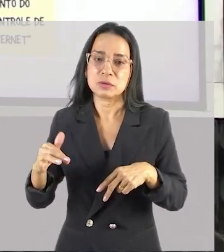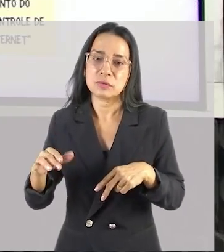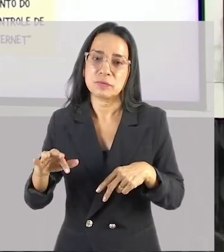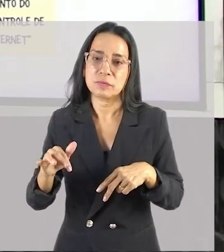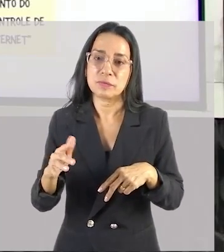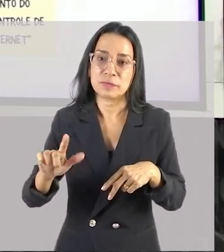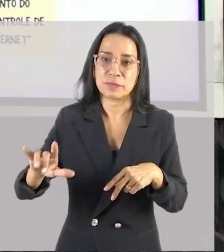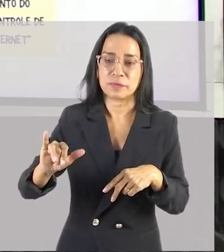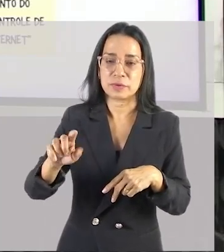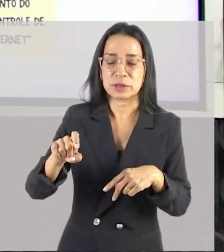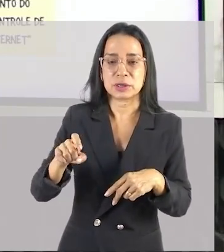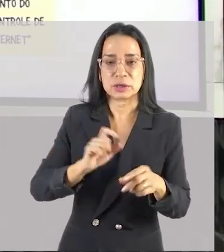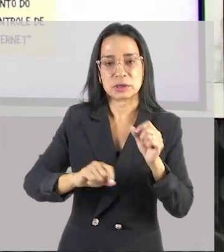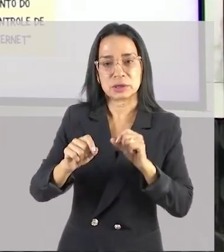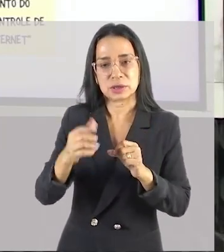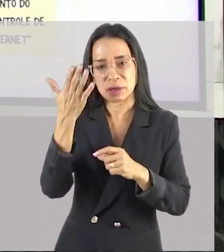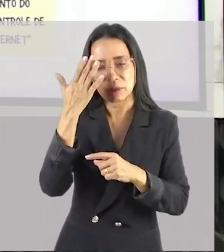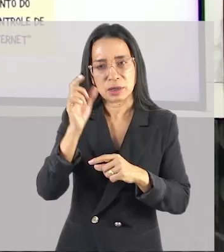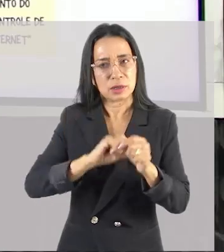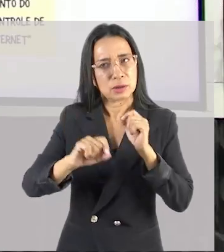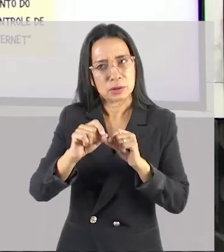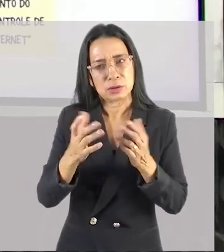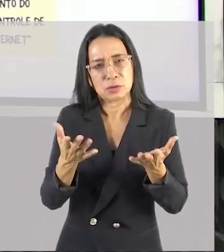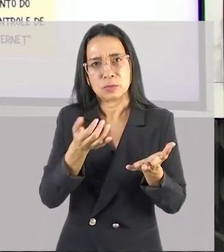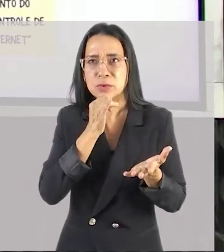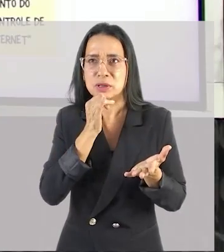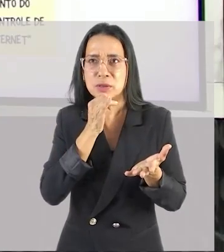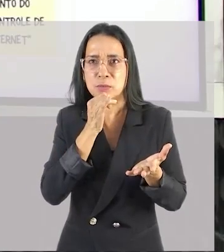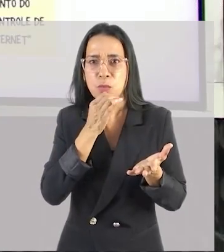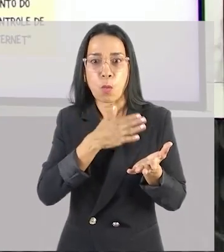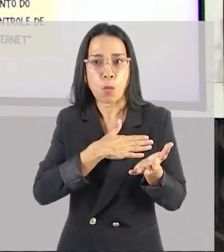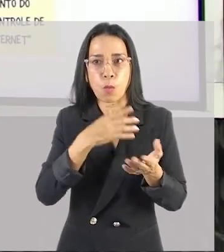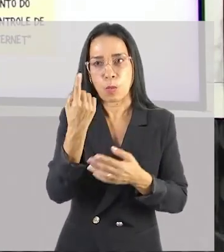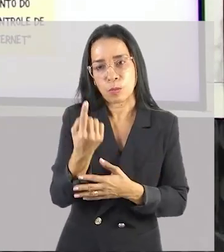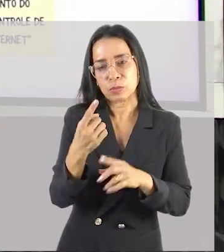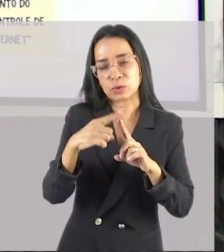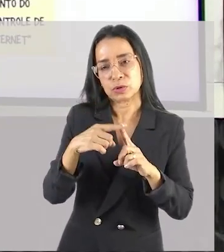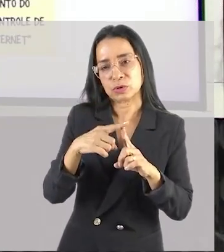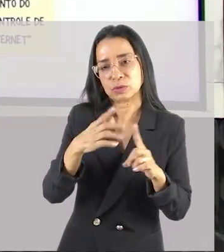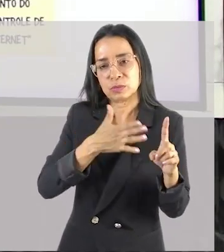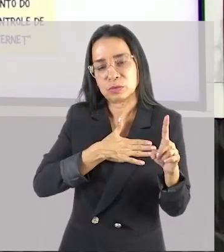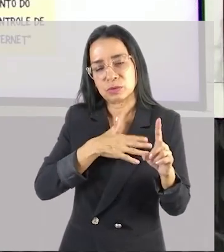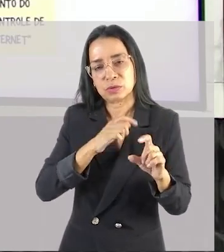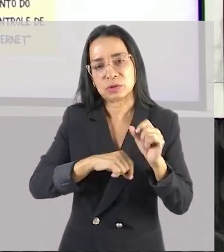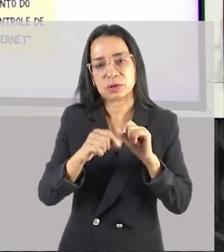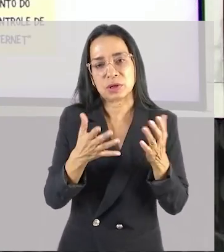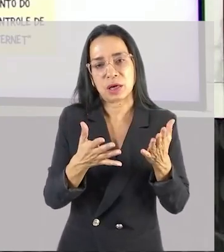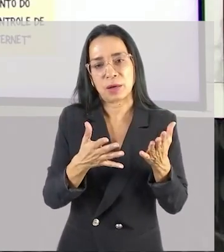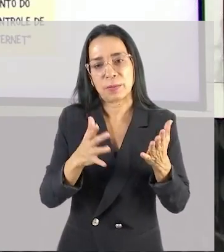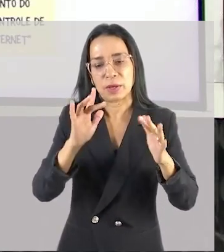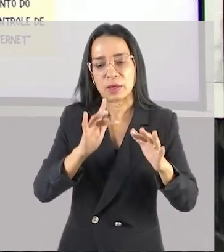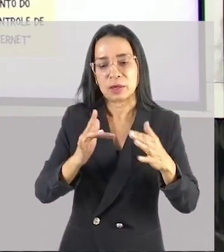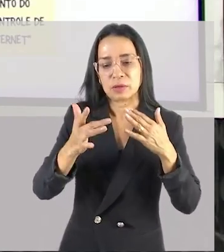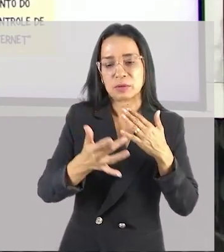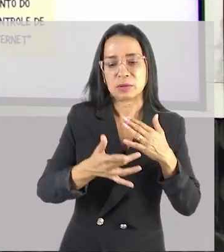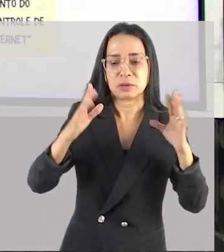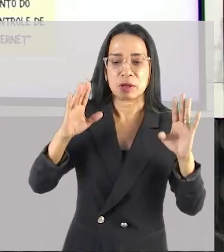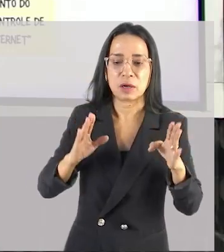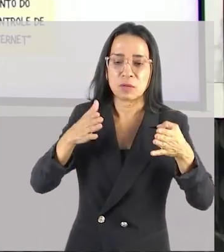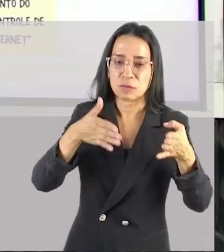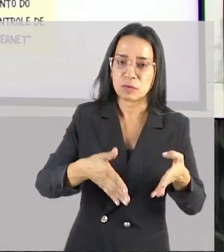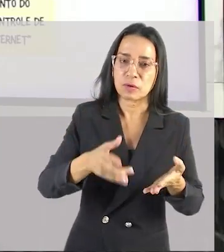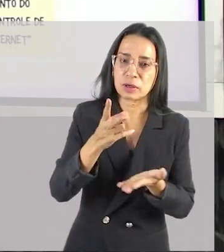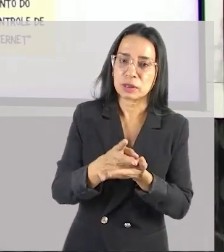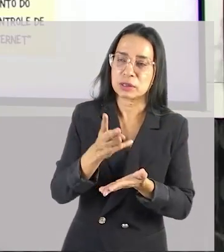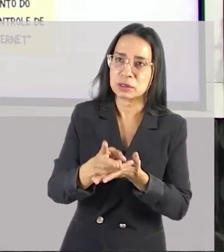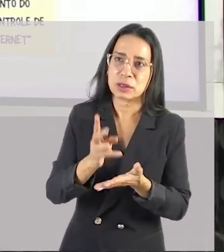doramas. Mesmo que eu goste de outros aspectos, mas a minha rede social, ela vai estar ali todo o tempo voltada